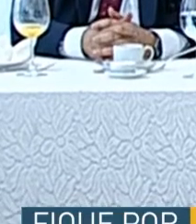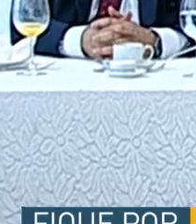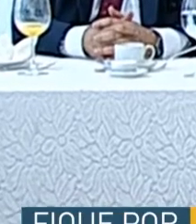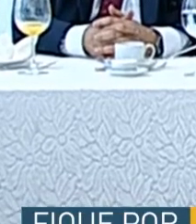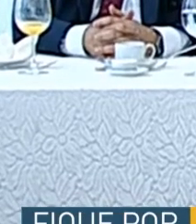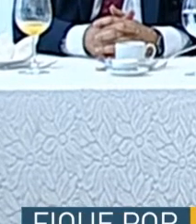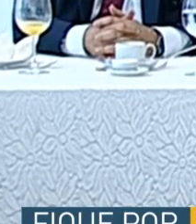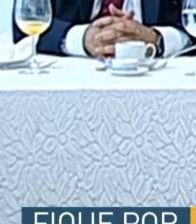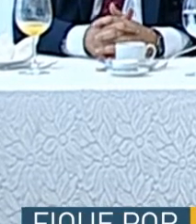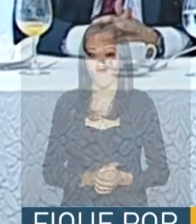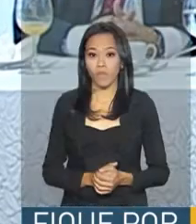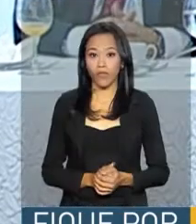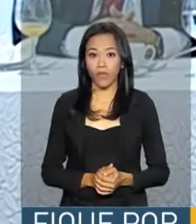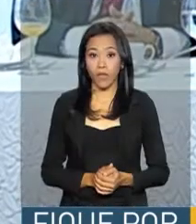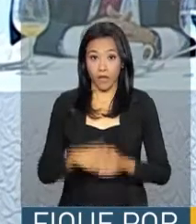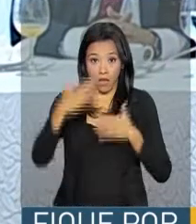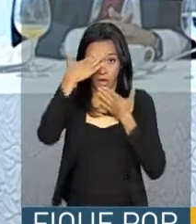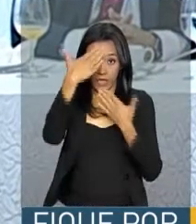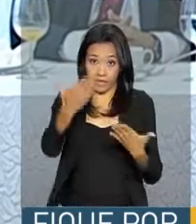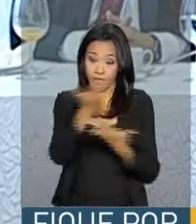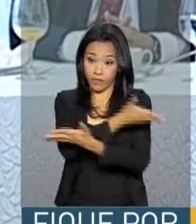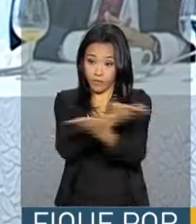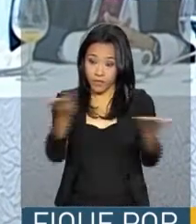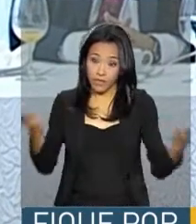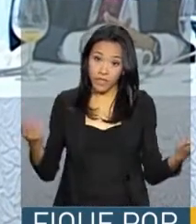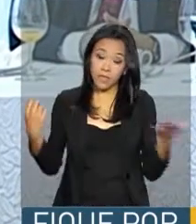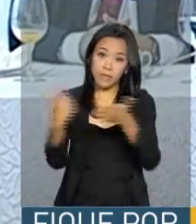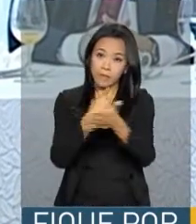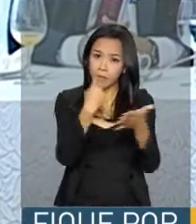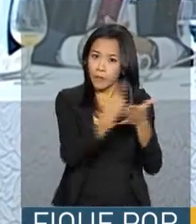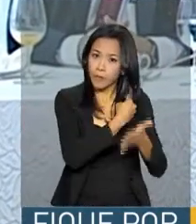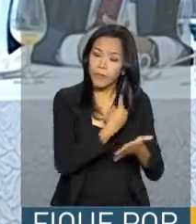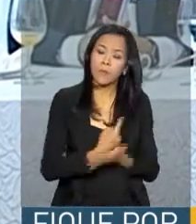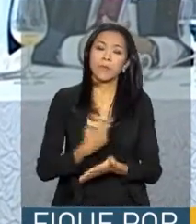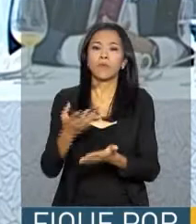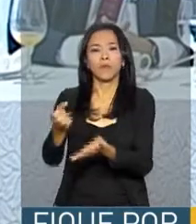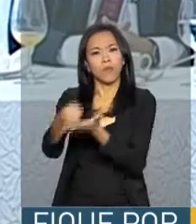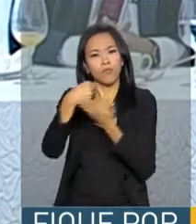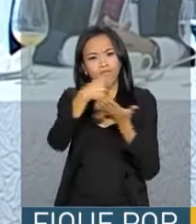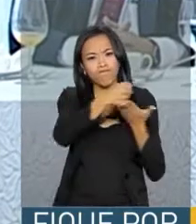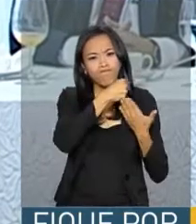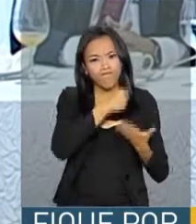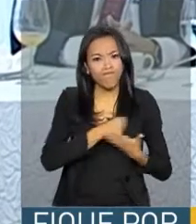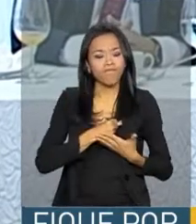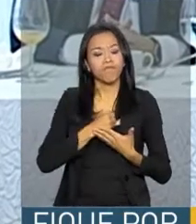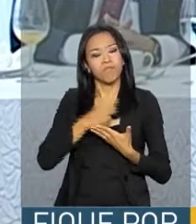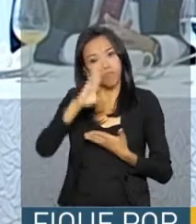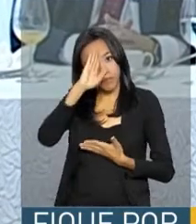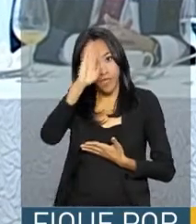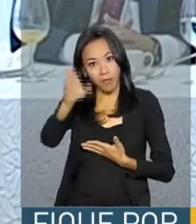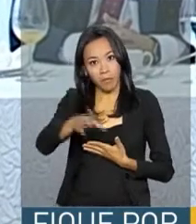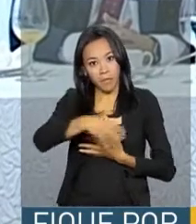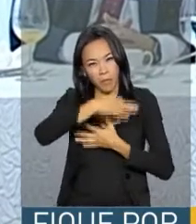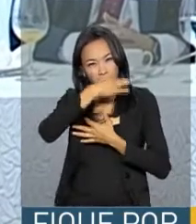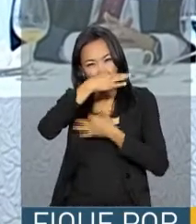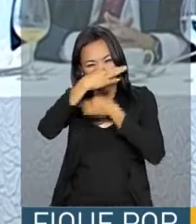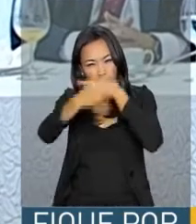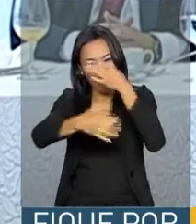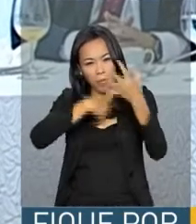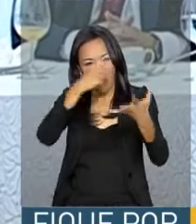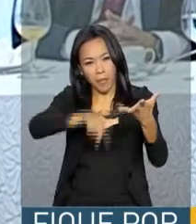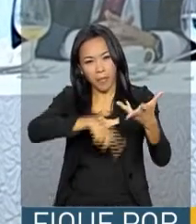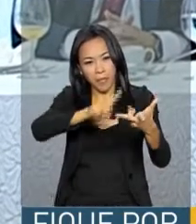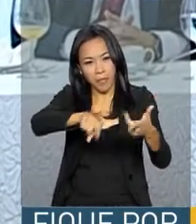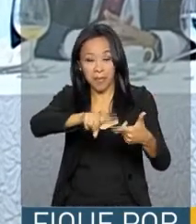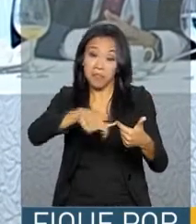vocês, especialmente as perguntas feitas, agradecer o apoio que deram ao longo do tempo, especialmente as críticas, não é? Também agradecê-las,